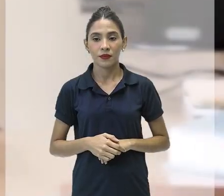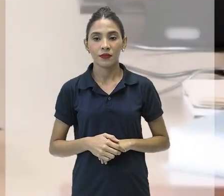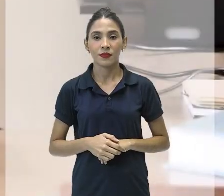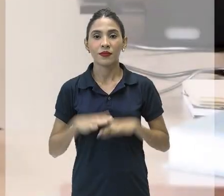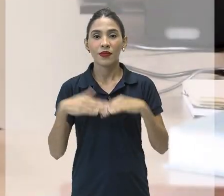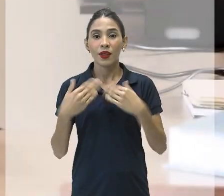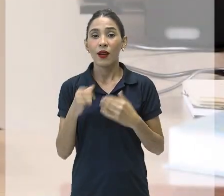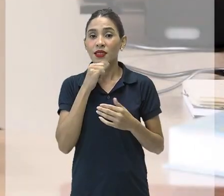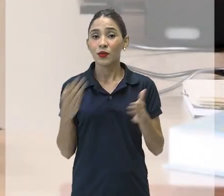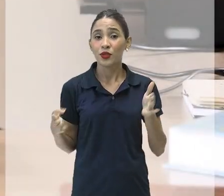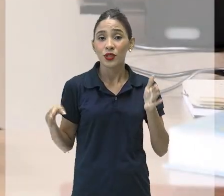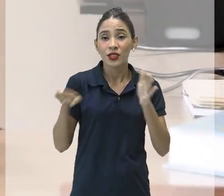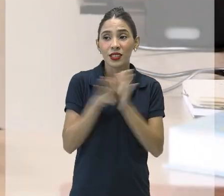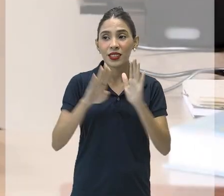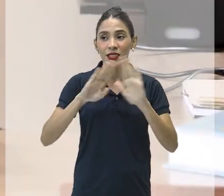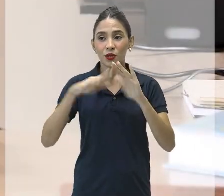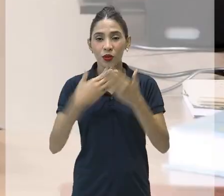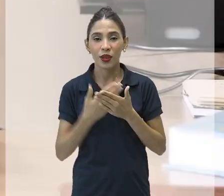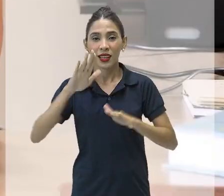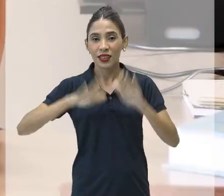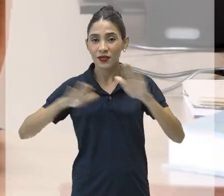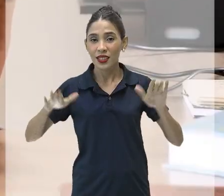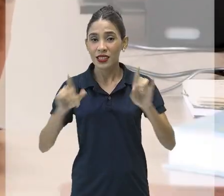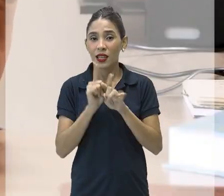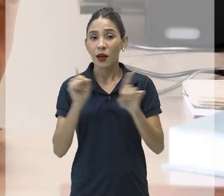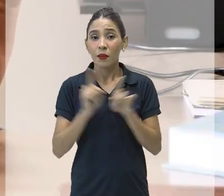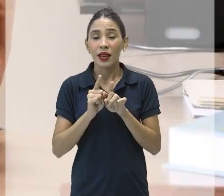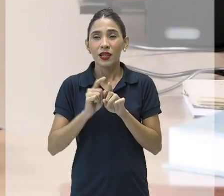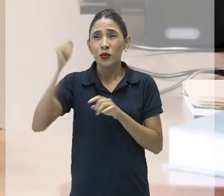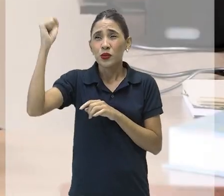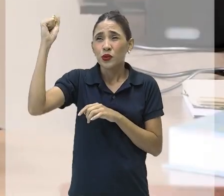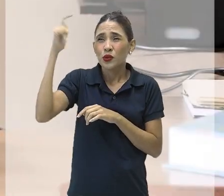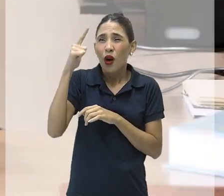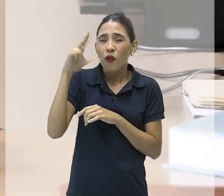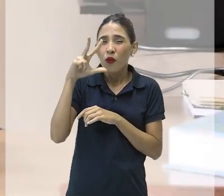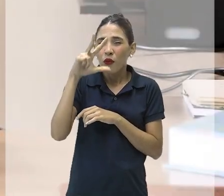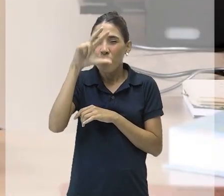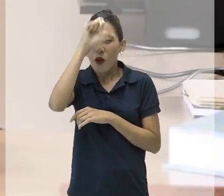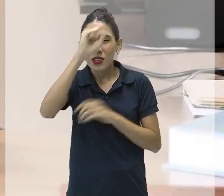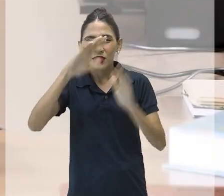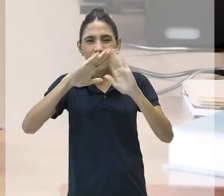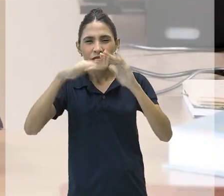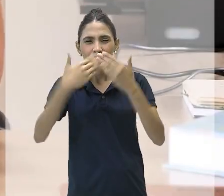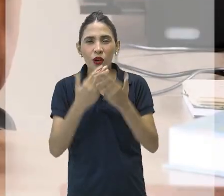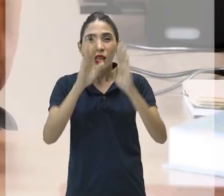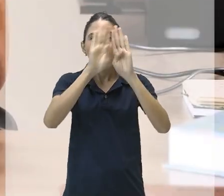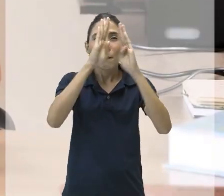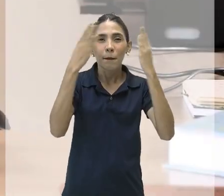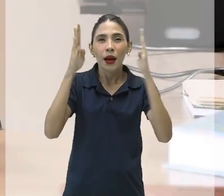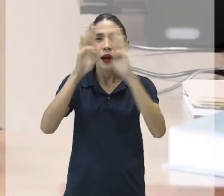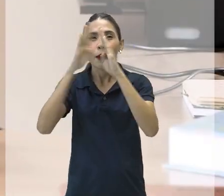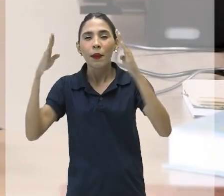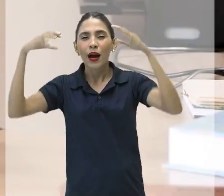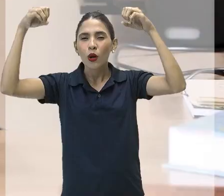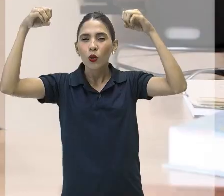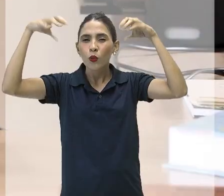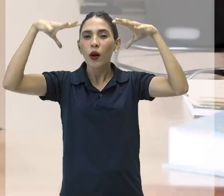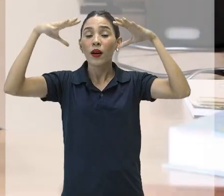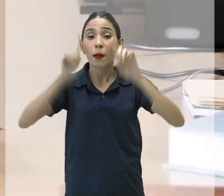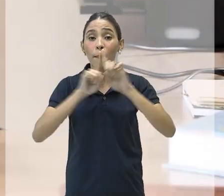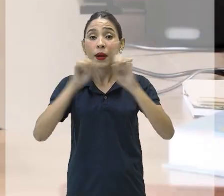Então você chega na escola, muitas vezes um dia super ensolarado, tua escola tem muita janela, é muito bem iluminada, mas você vai lá